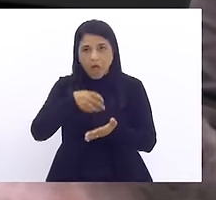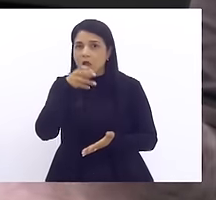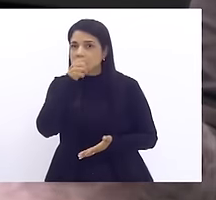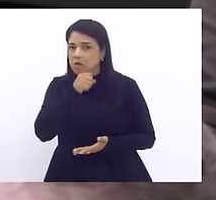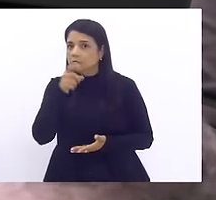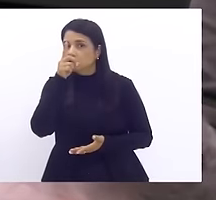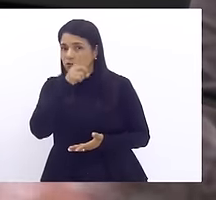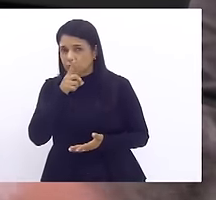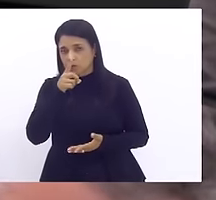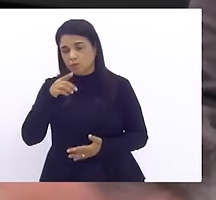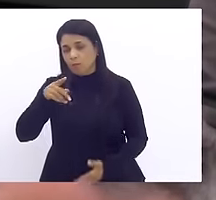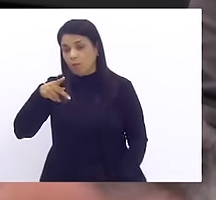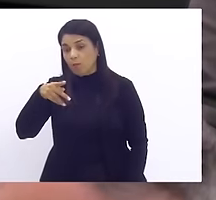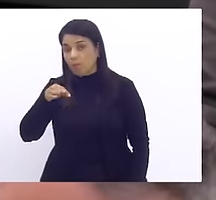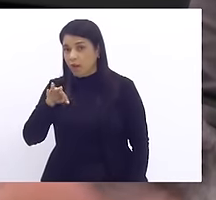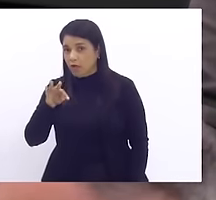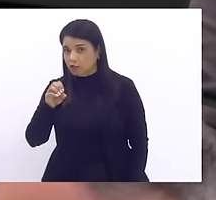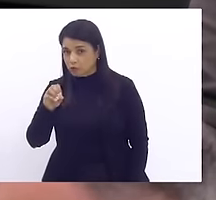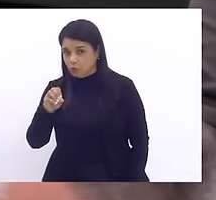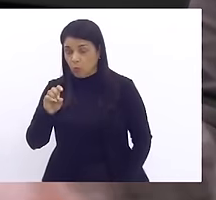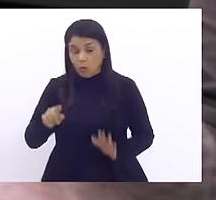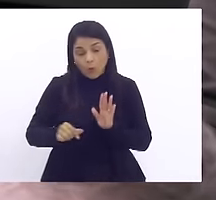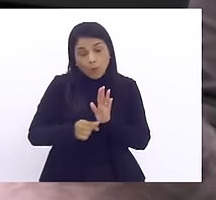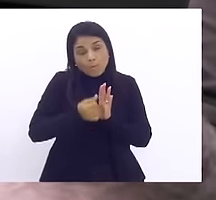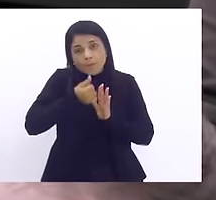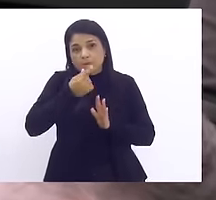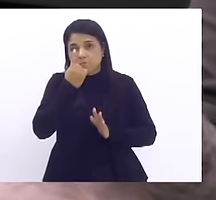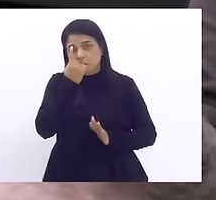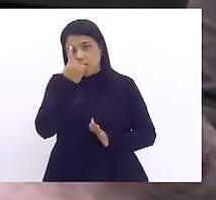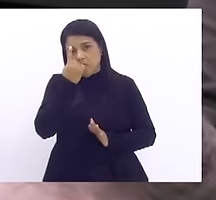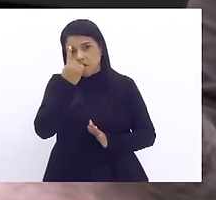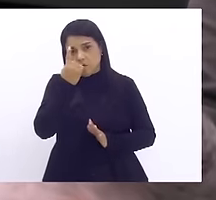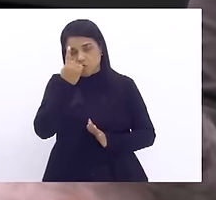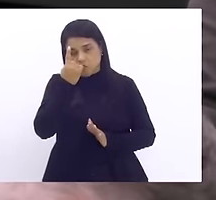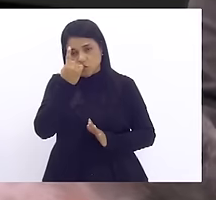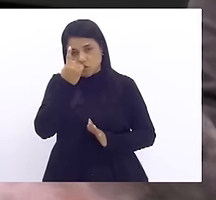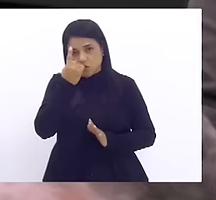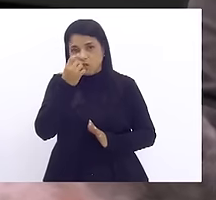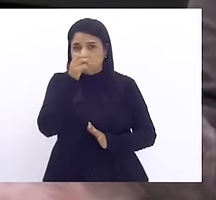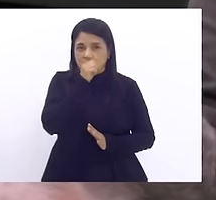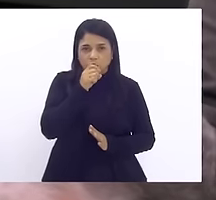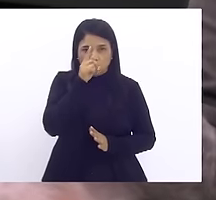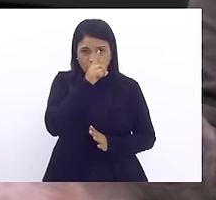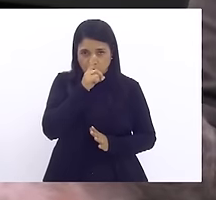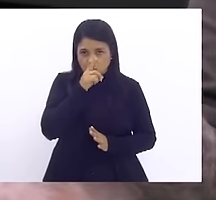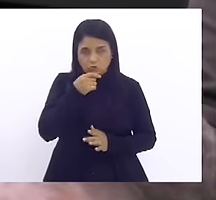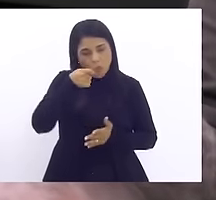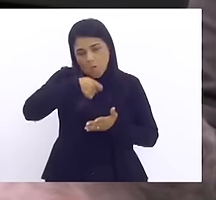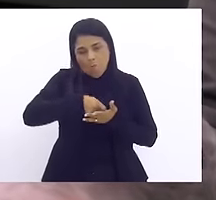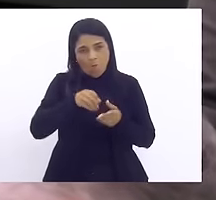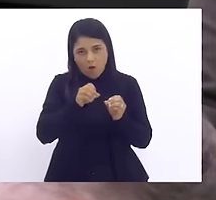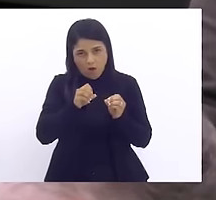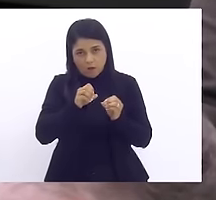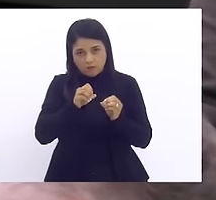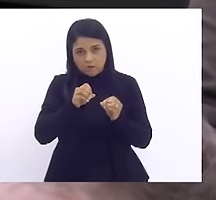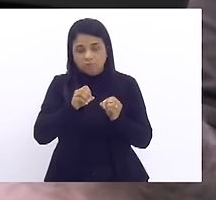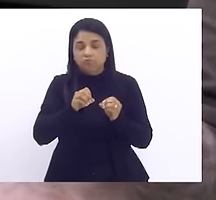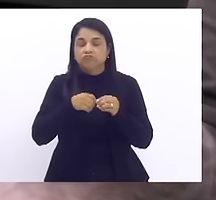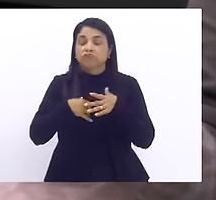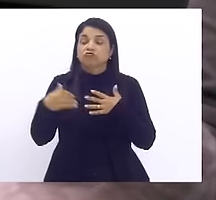ele não paga o primeiro final de semana quando o veículo é rebocado na sexta